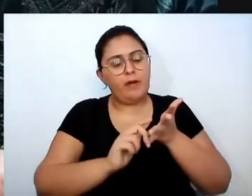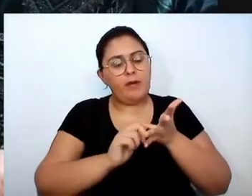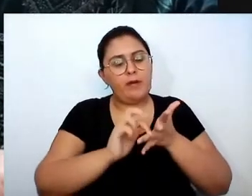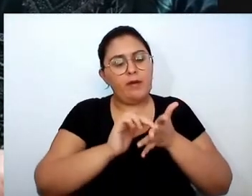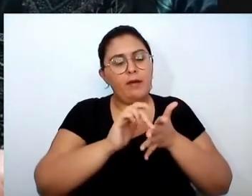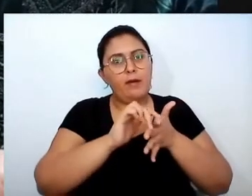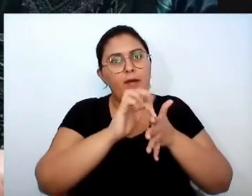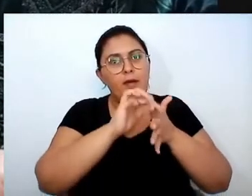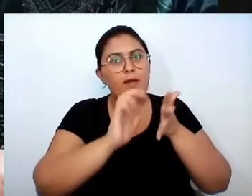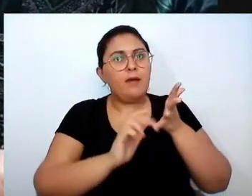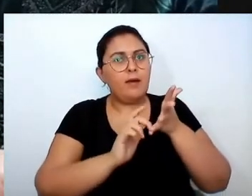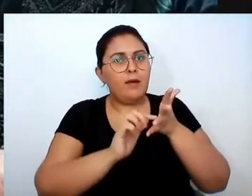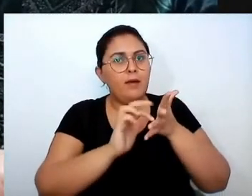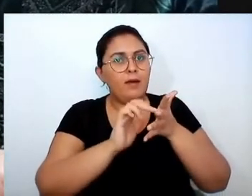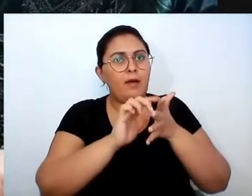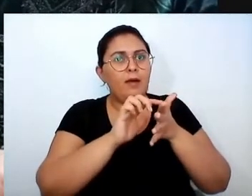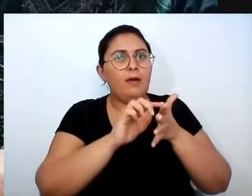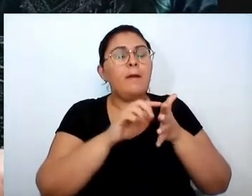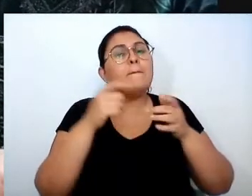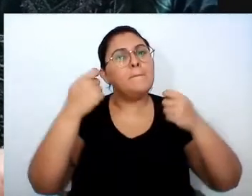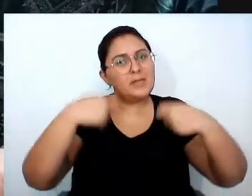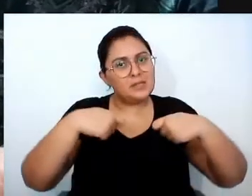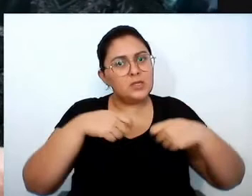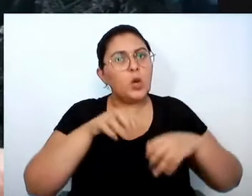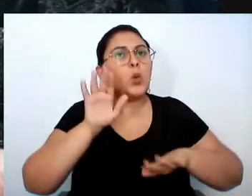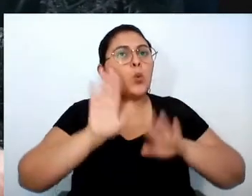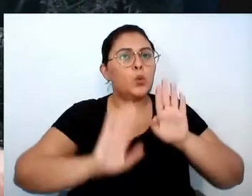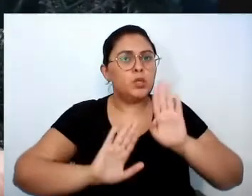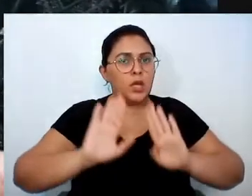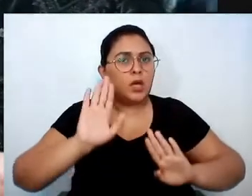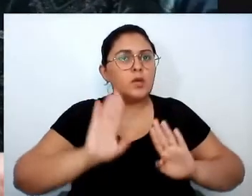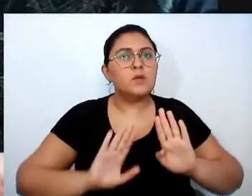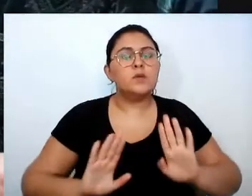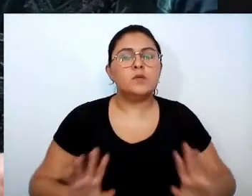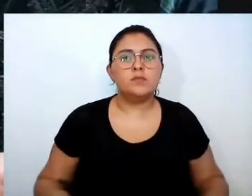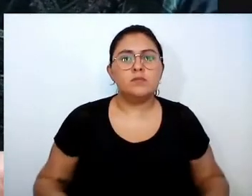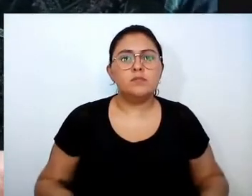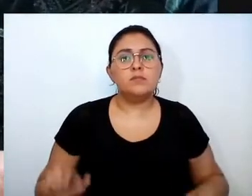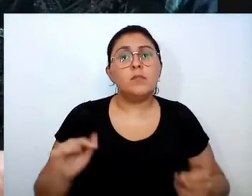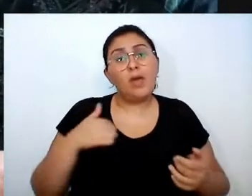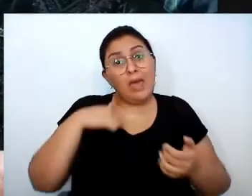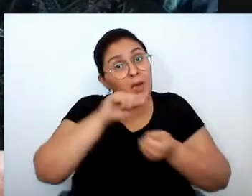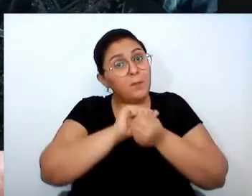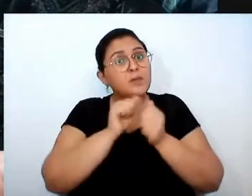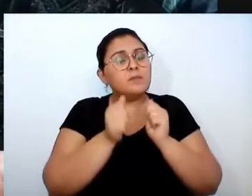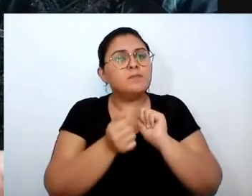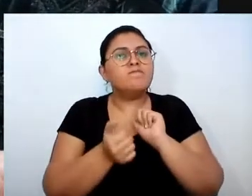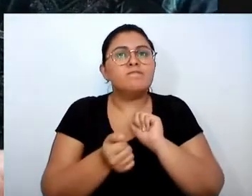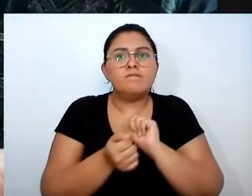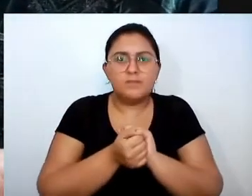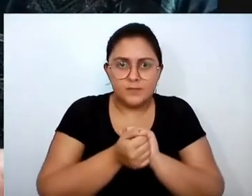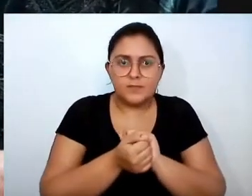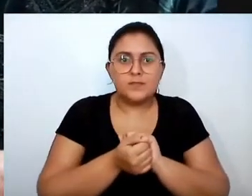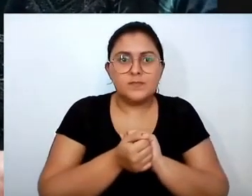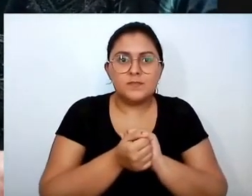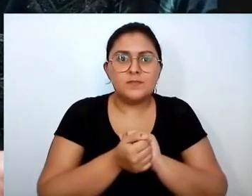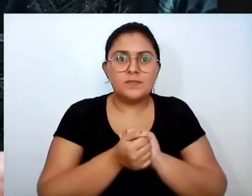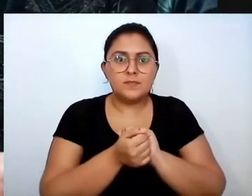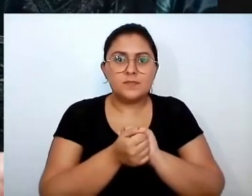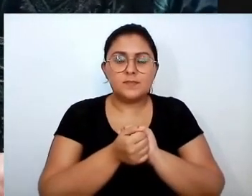algum batente que tem próximo, assim, sem alerta, né? Então a gente tem que ter todo um cuidado. Então isso, sim, fui me